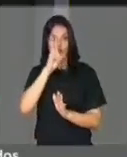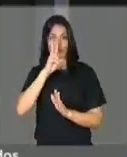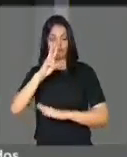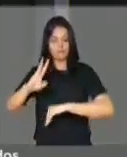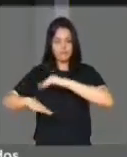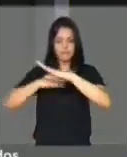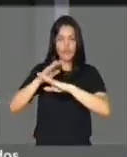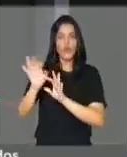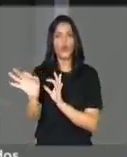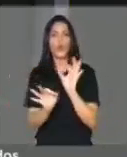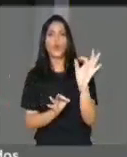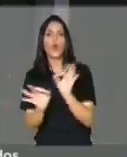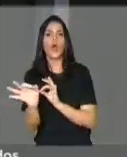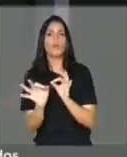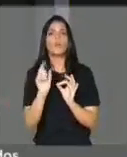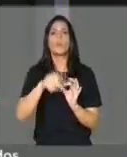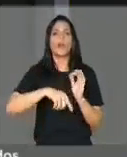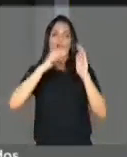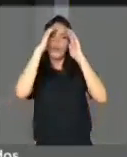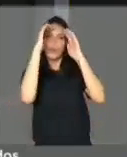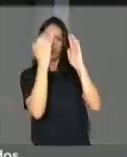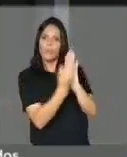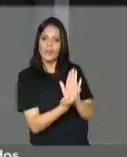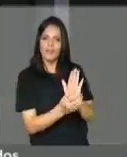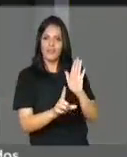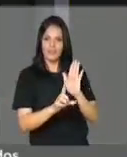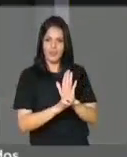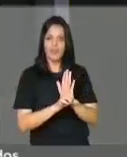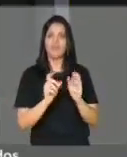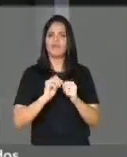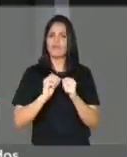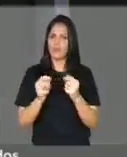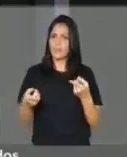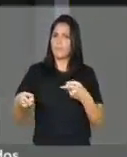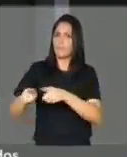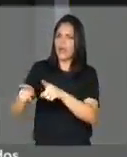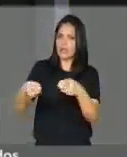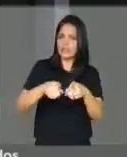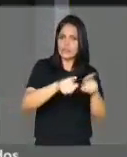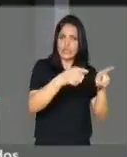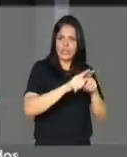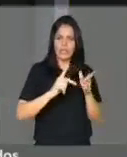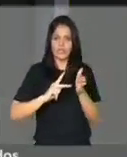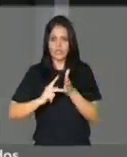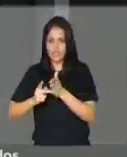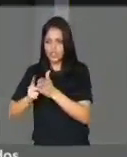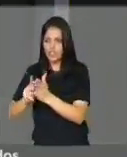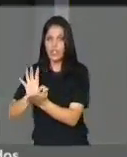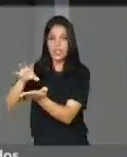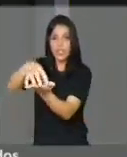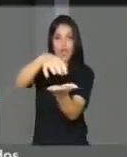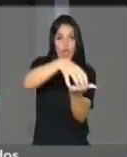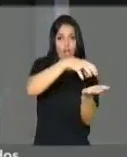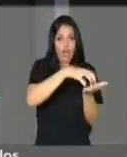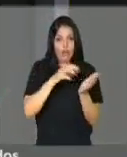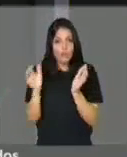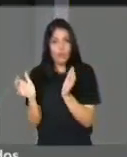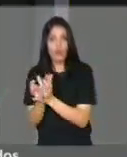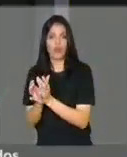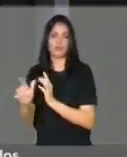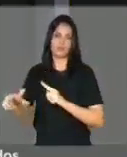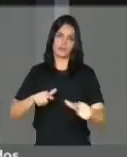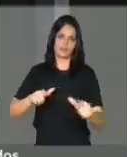os mecanismos para vê-la cumprida e fizeram boas parcerias com sindicatos e órgãos de classe.